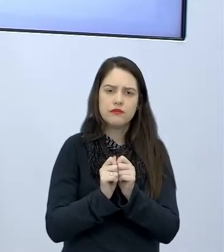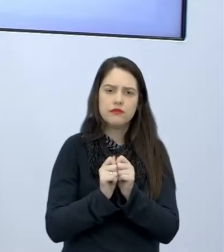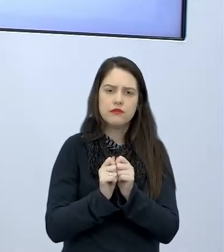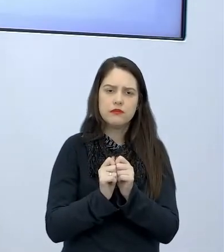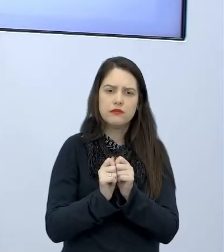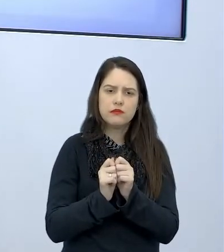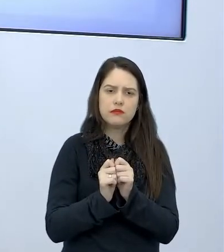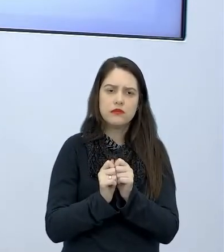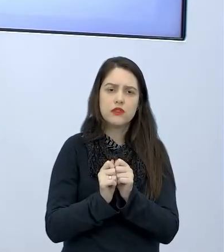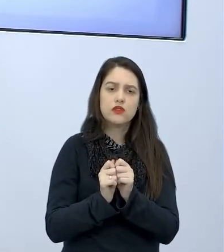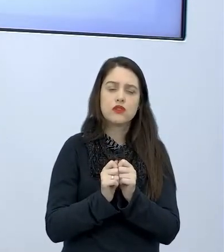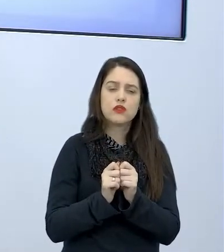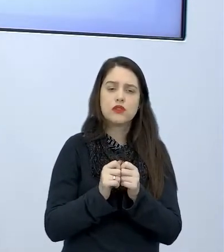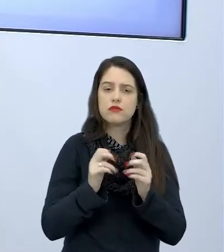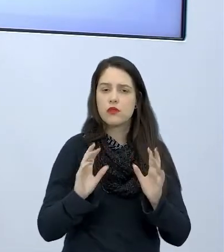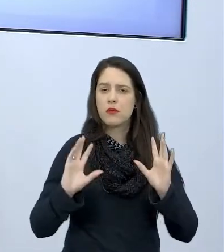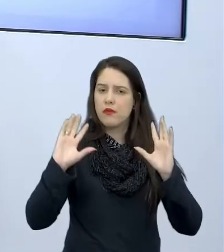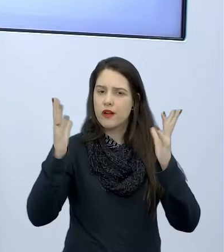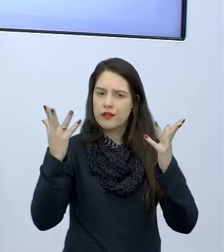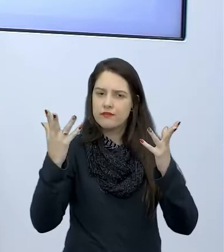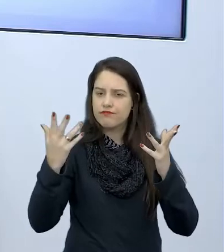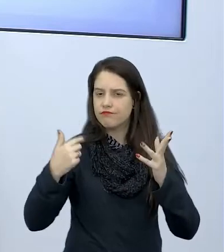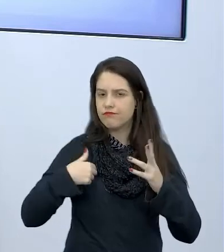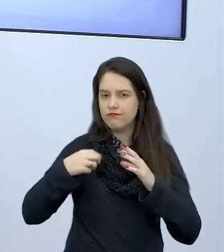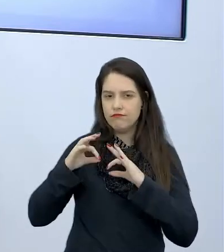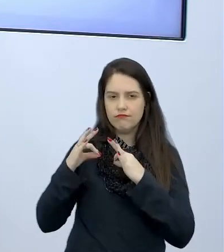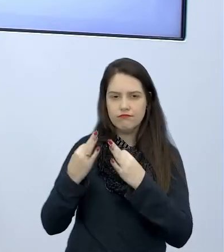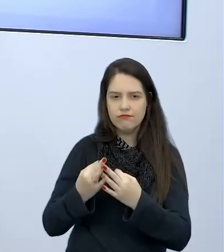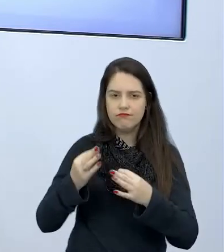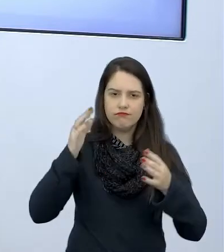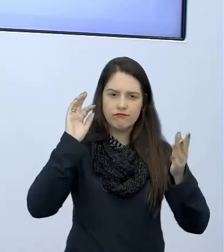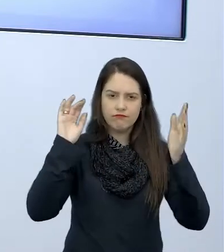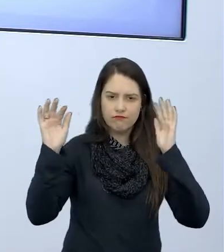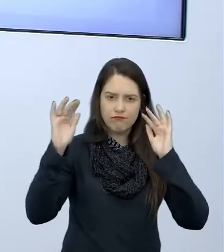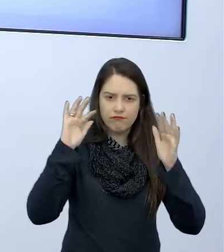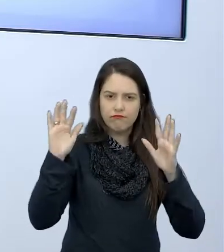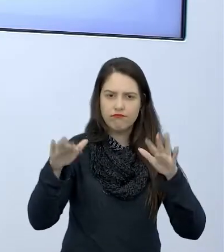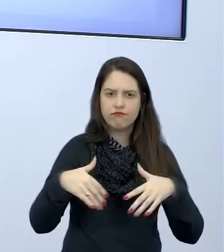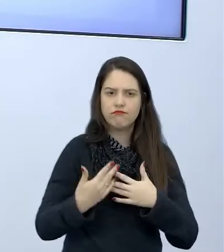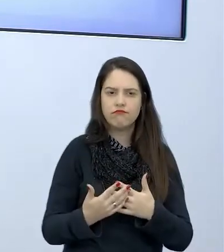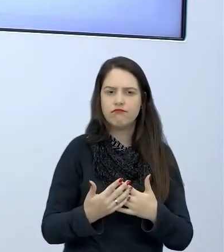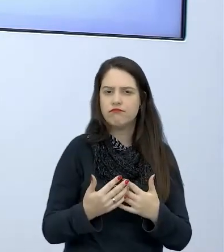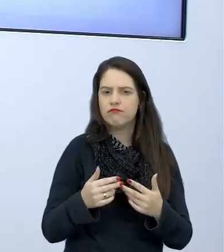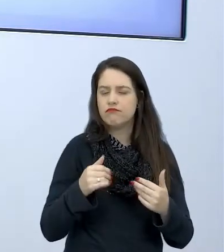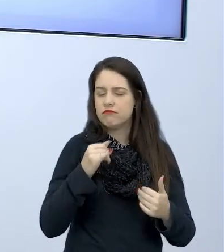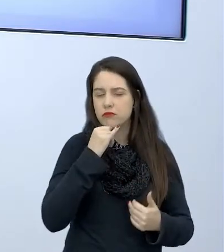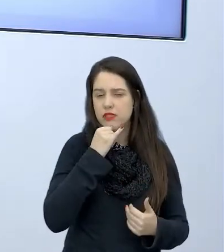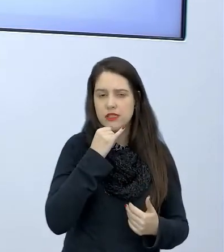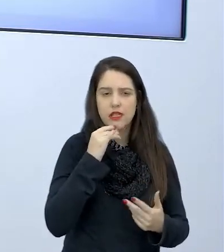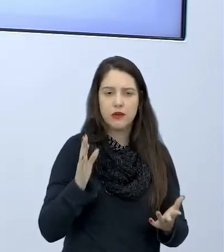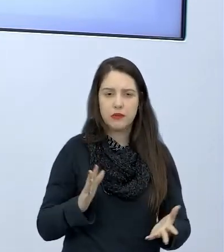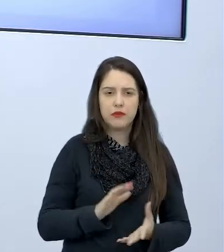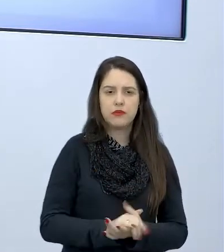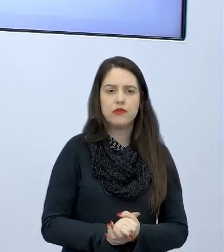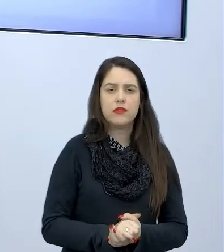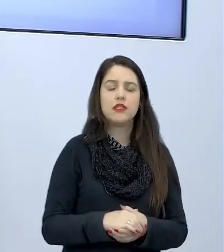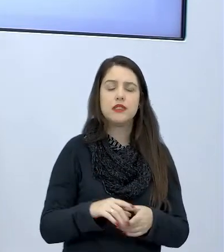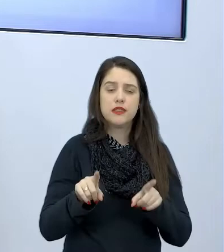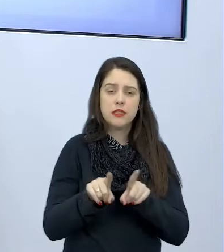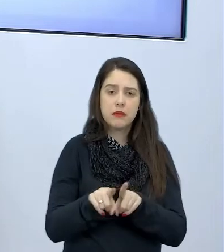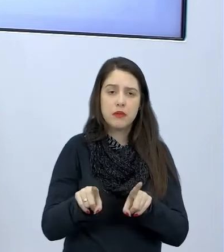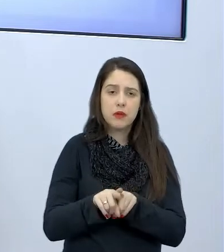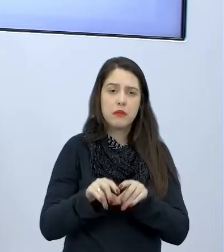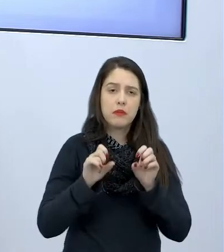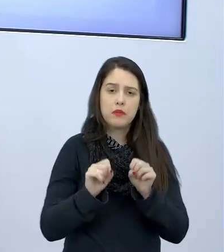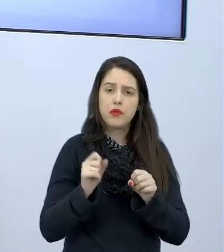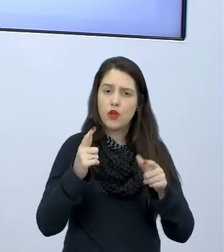de comemoração, como, sei lá, na minha família eu não consigo imaginar uma sexta-feira santa sem uma bacalhoada, por exemplo, né? E isso muitas vezes pode